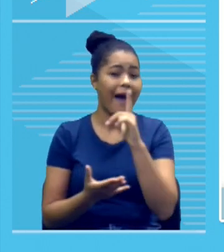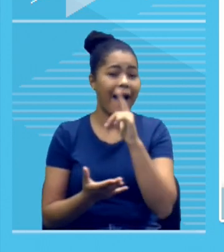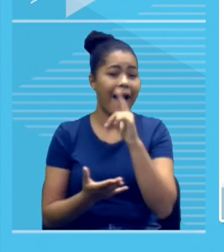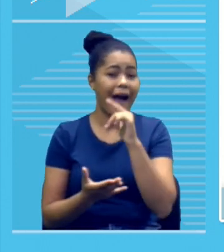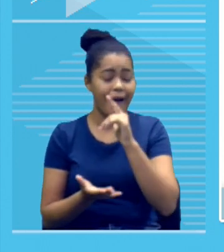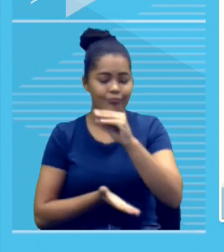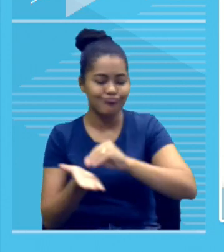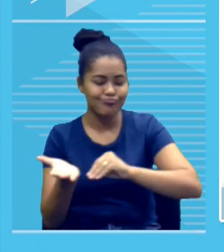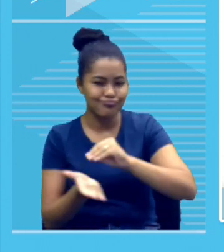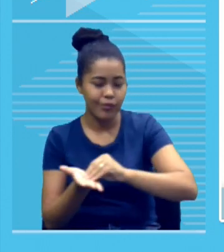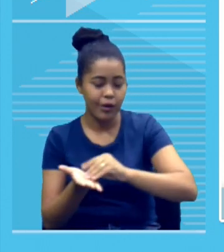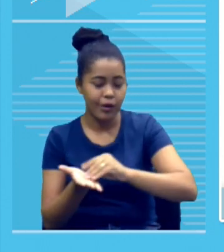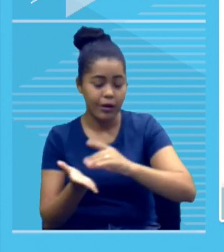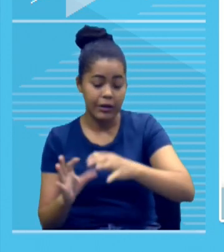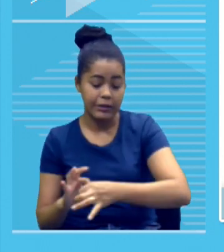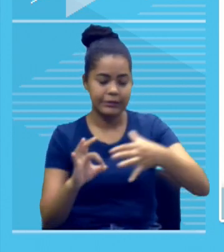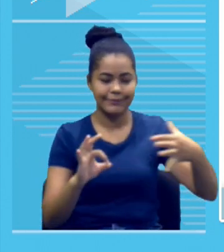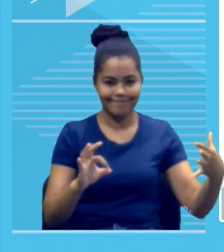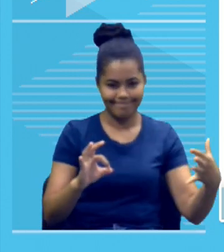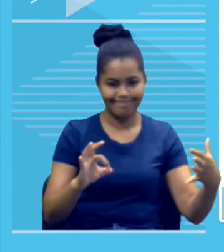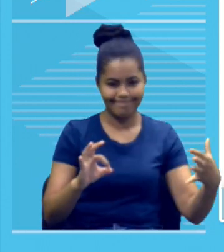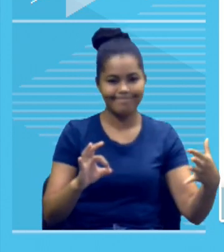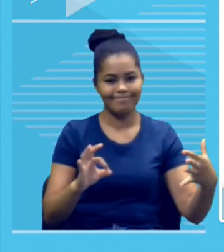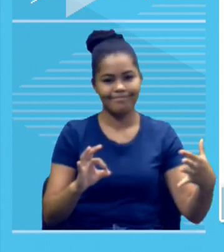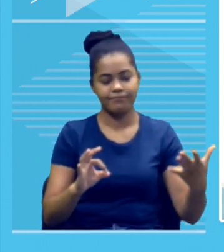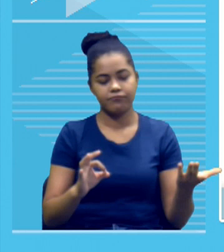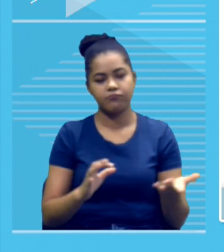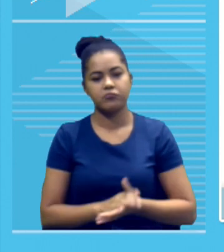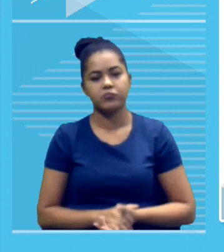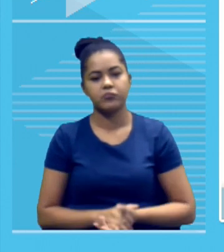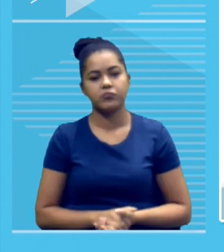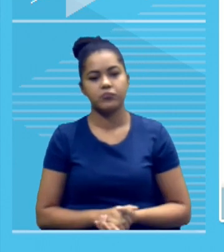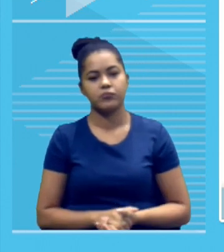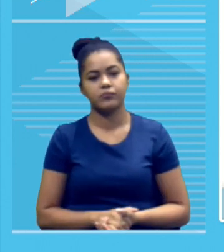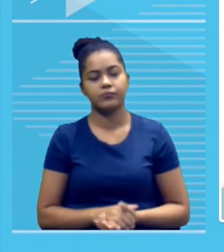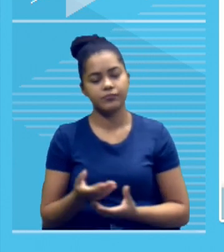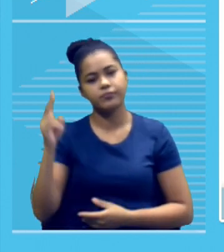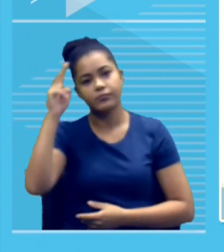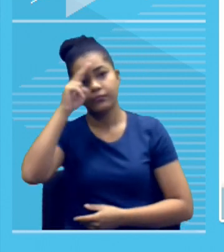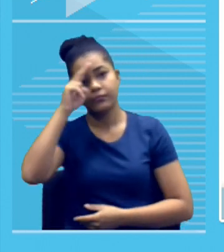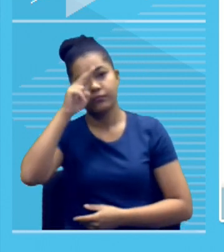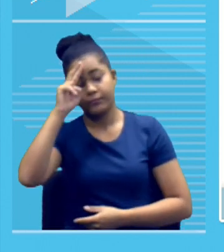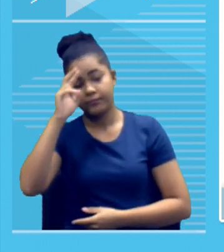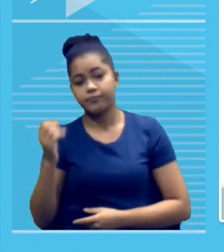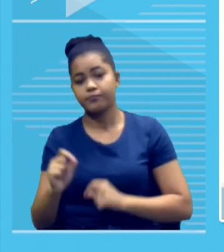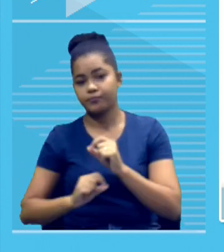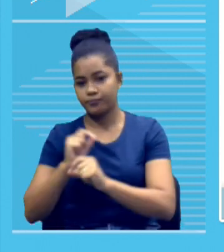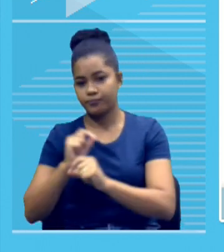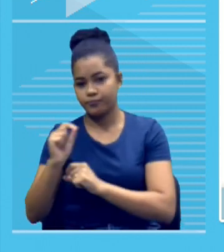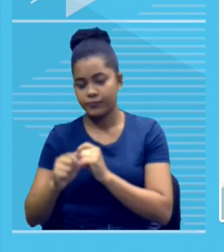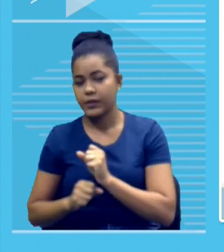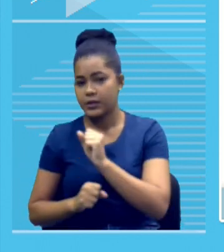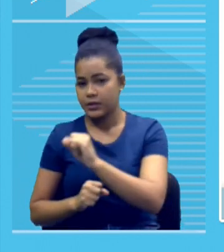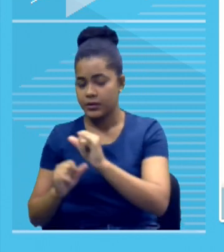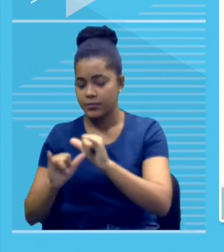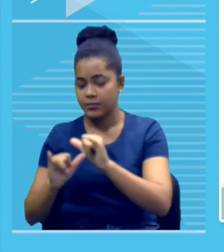Saída de ligantes. Então, recapitulando, pessoal. Na reação de adição, é só entrada de